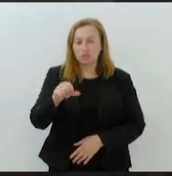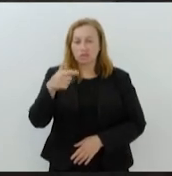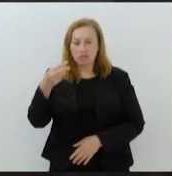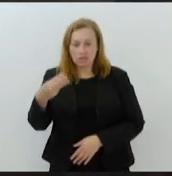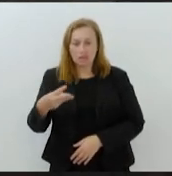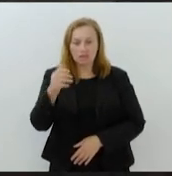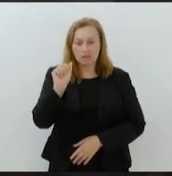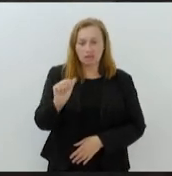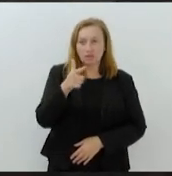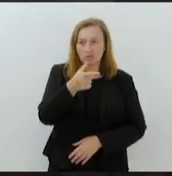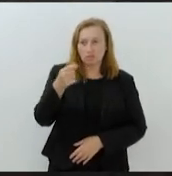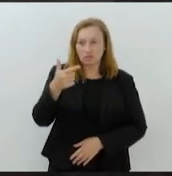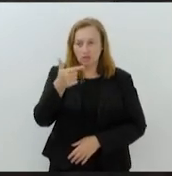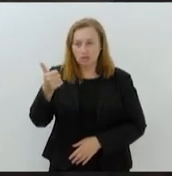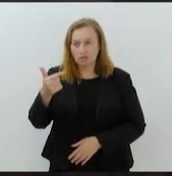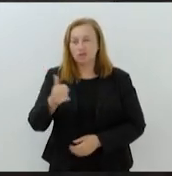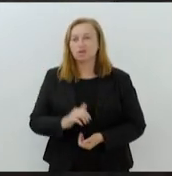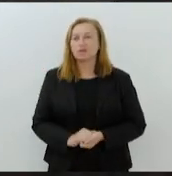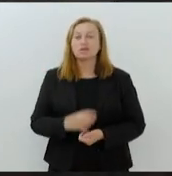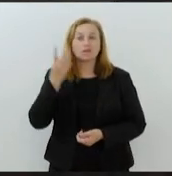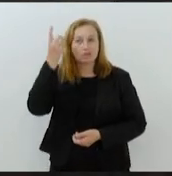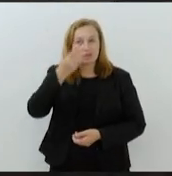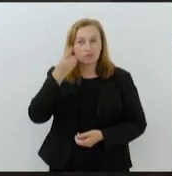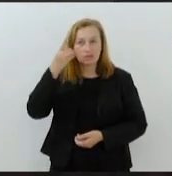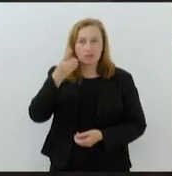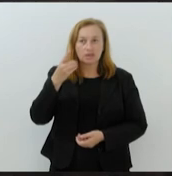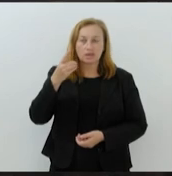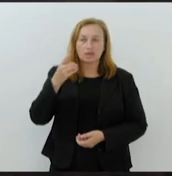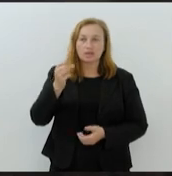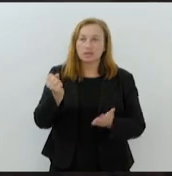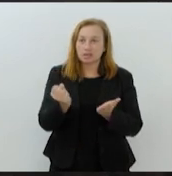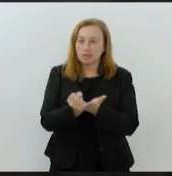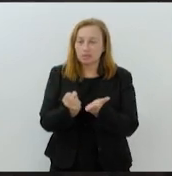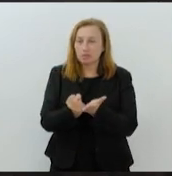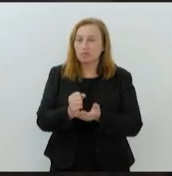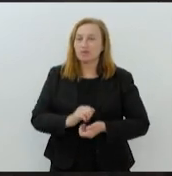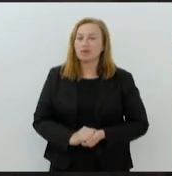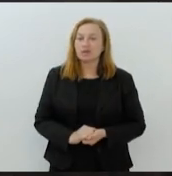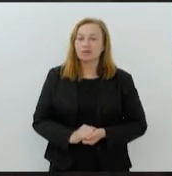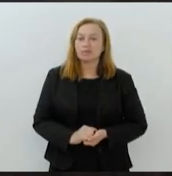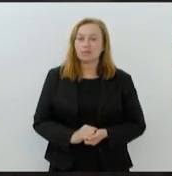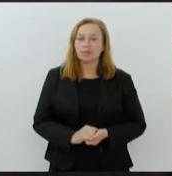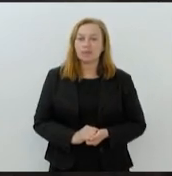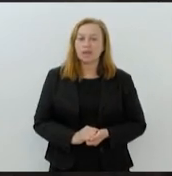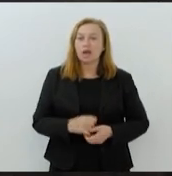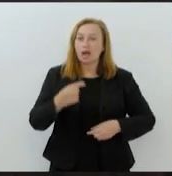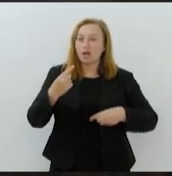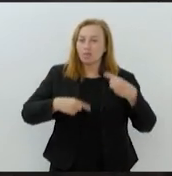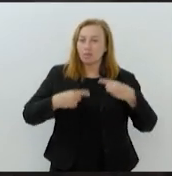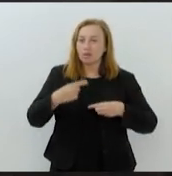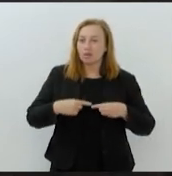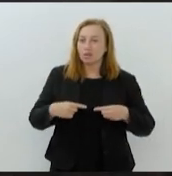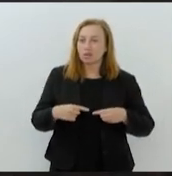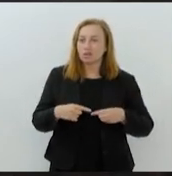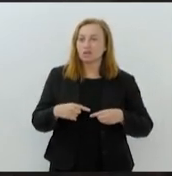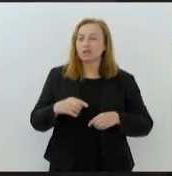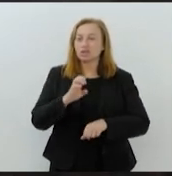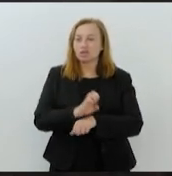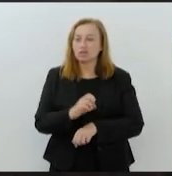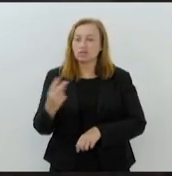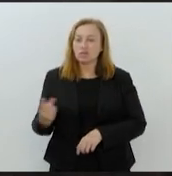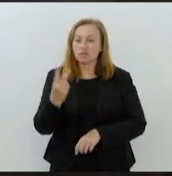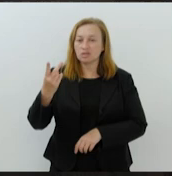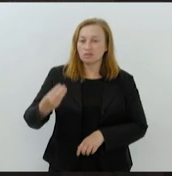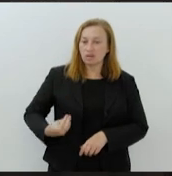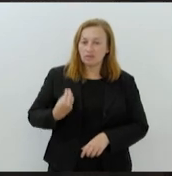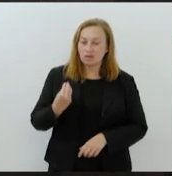de 2022, de autoria do deputado Samuel Malafaia, que estabelece a política estadual de valorização da vida em